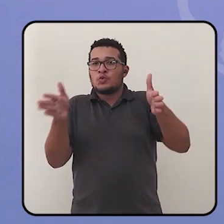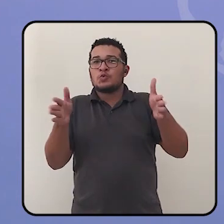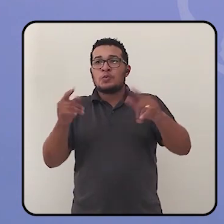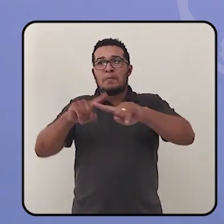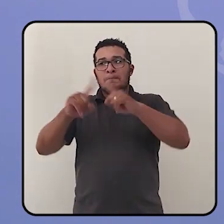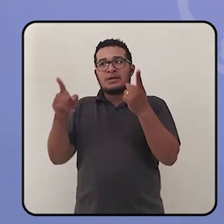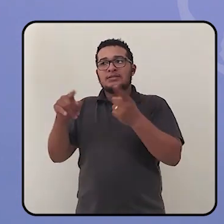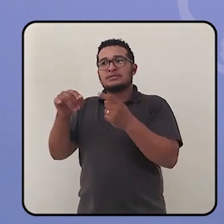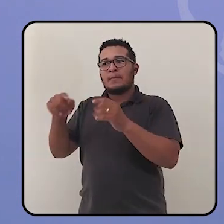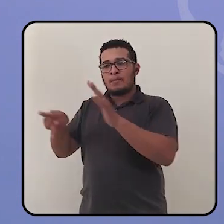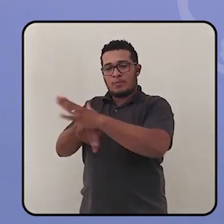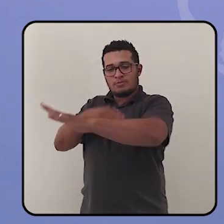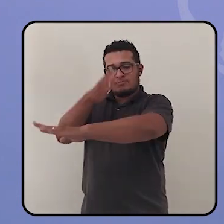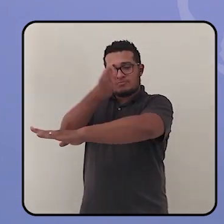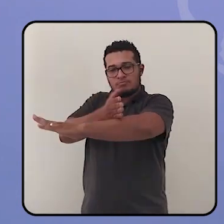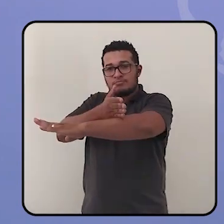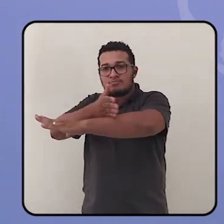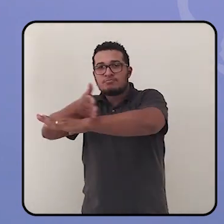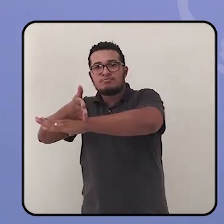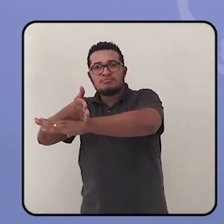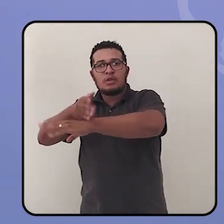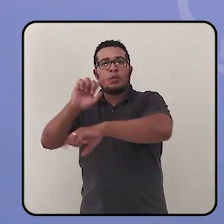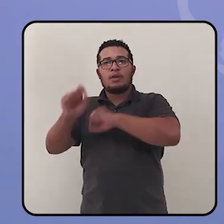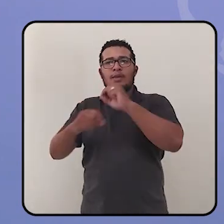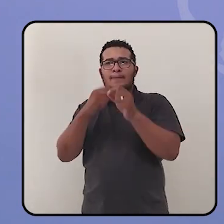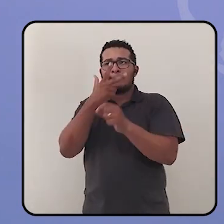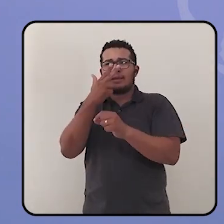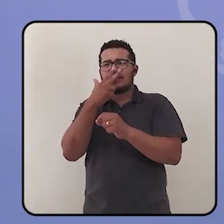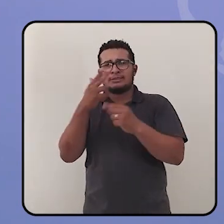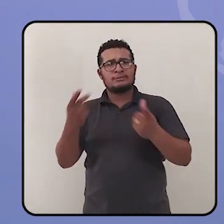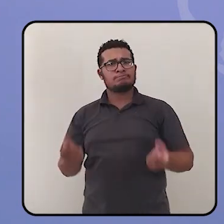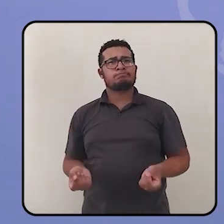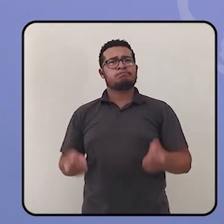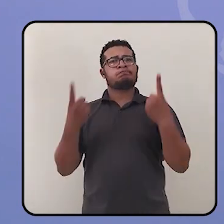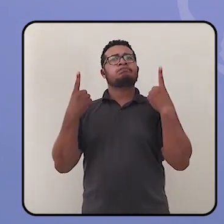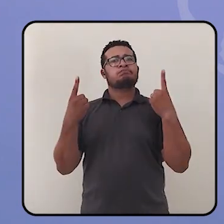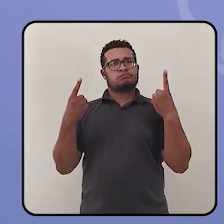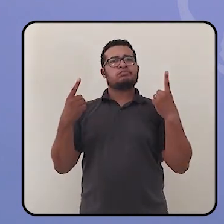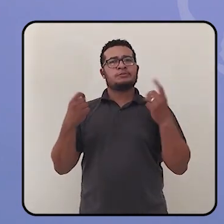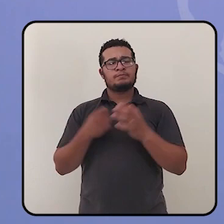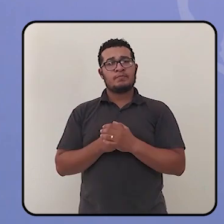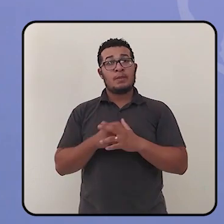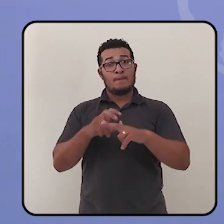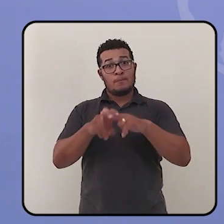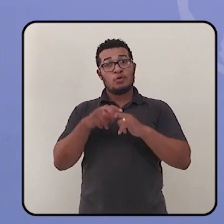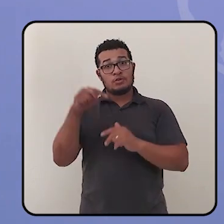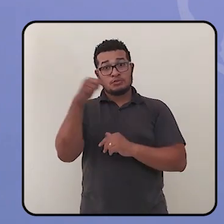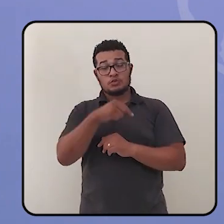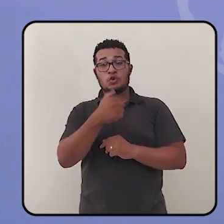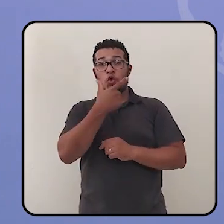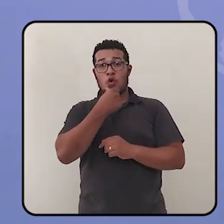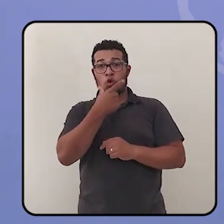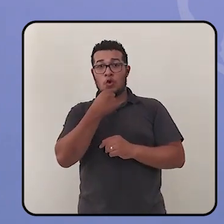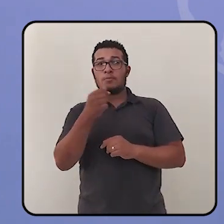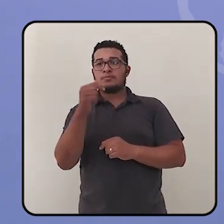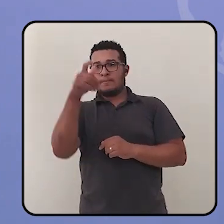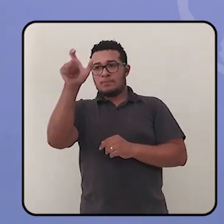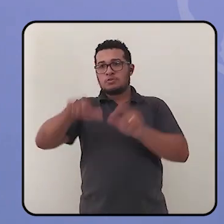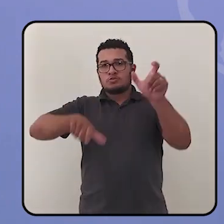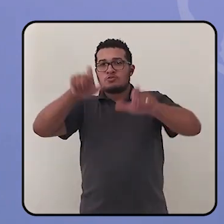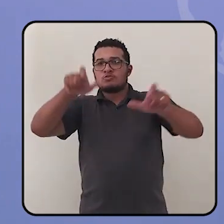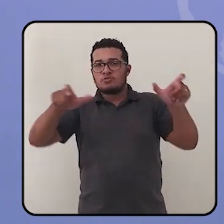da idade moderna a idade posterior era algo totalmente absurdo por esse motivo os o